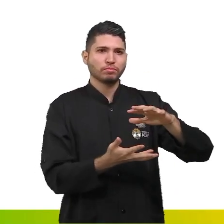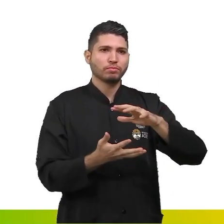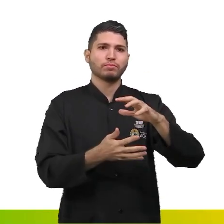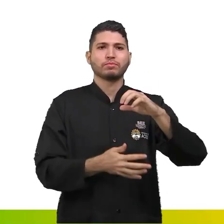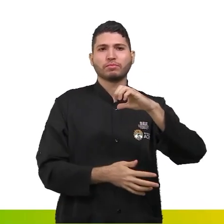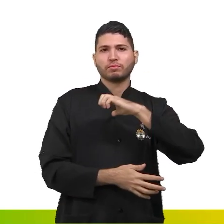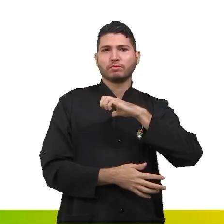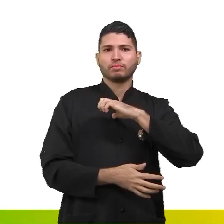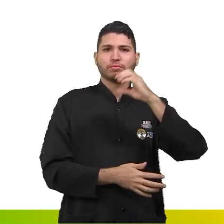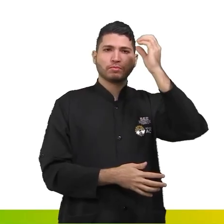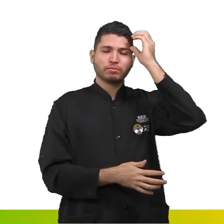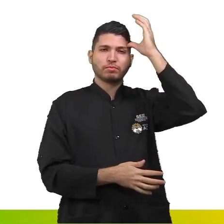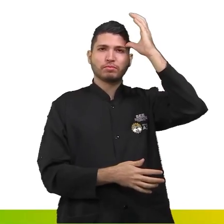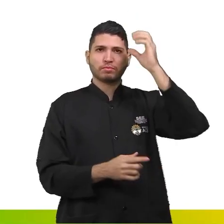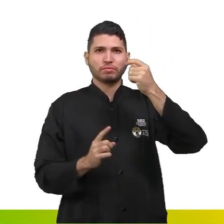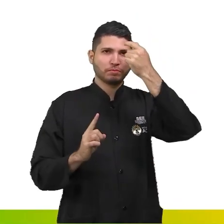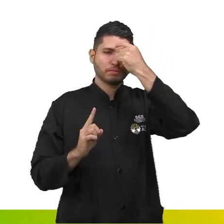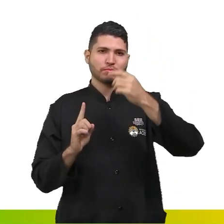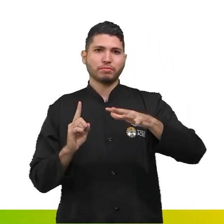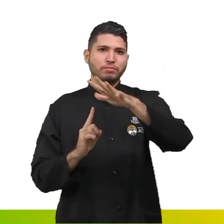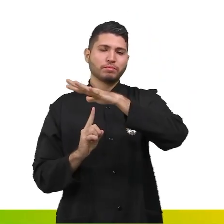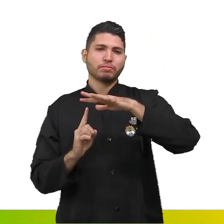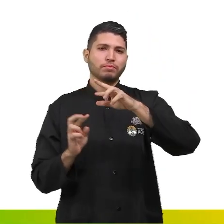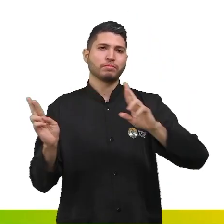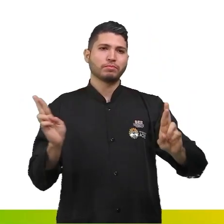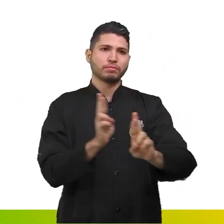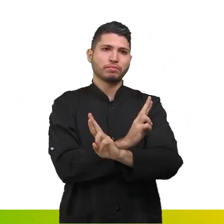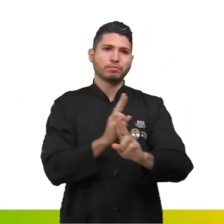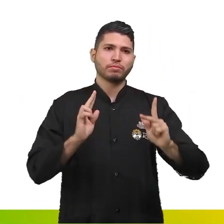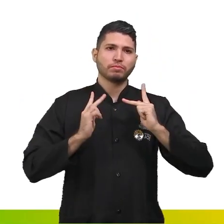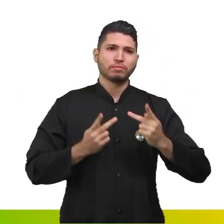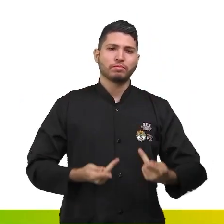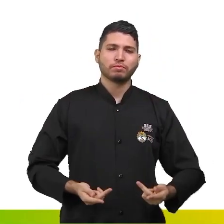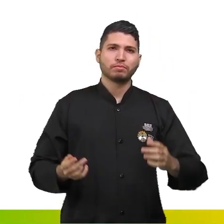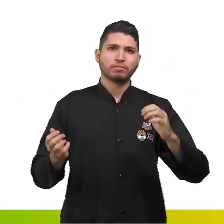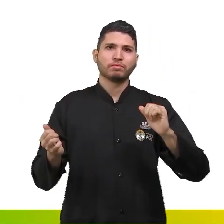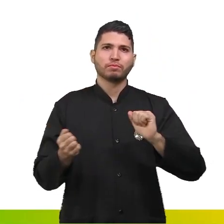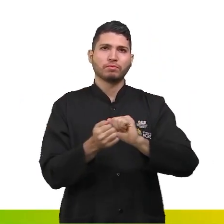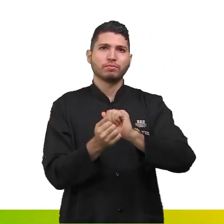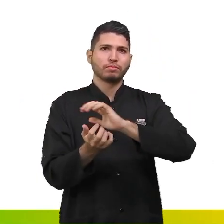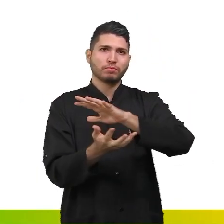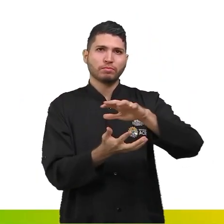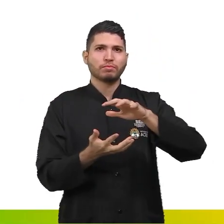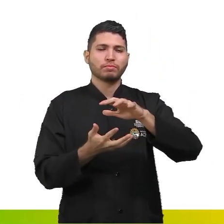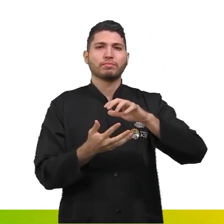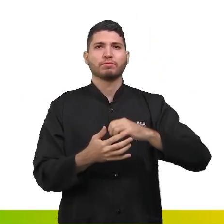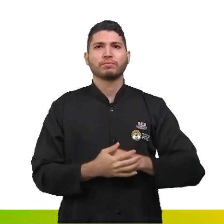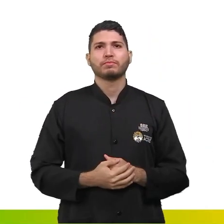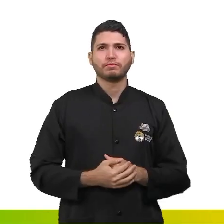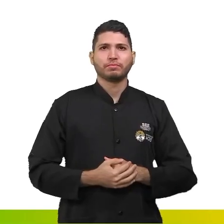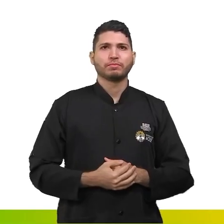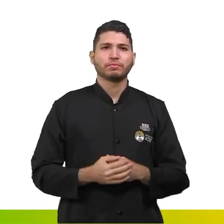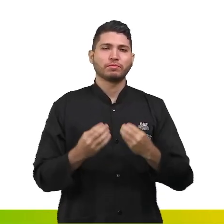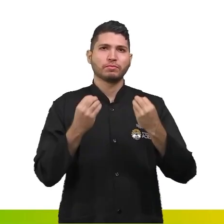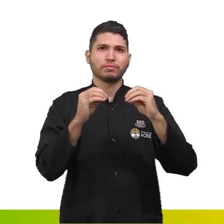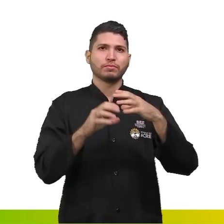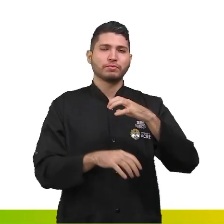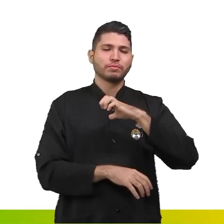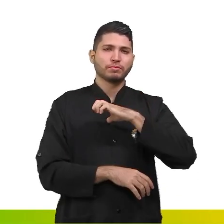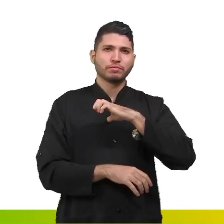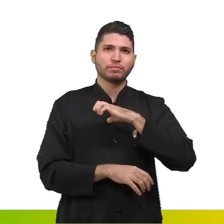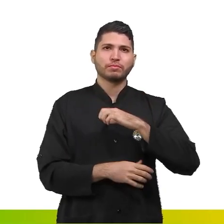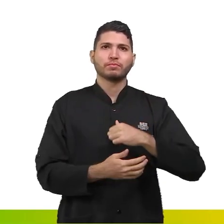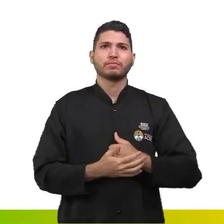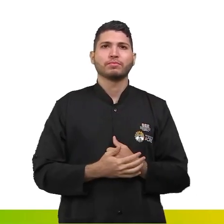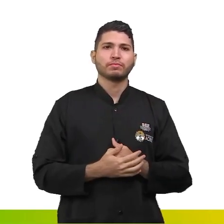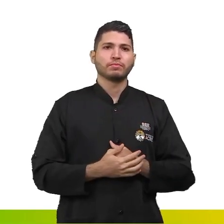como ética, conhecimento e moralidade, a relação do ser humano com o mundo. Eu coloquei ética